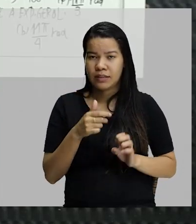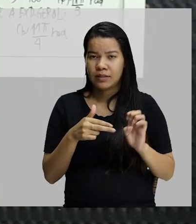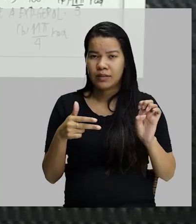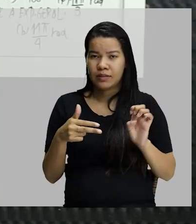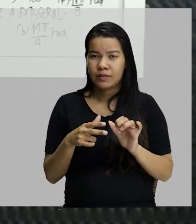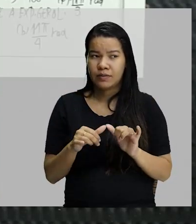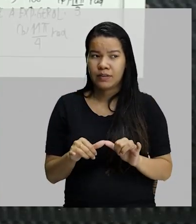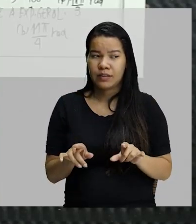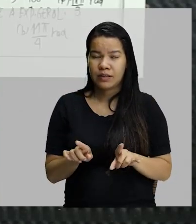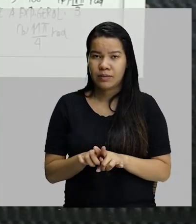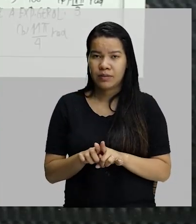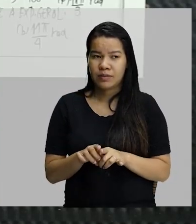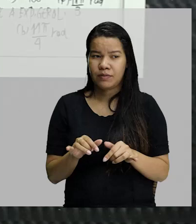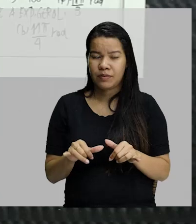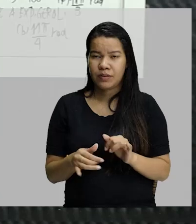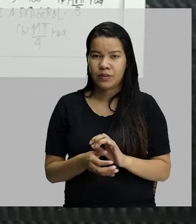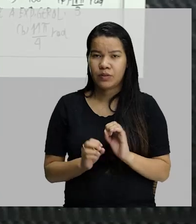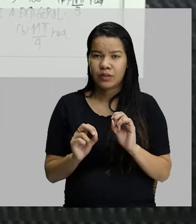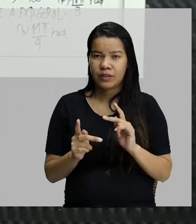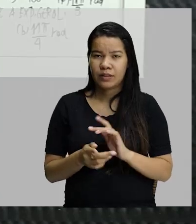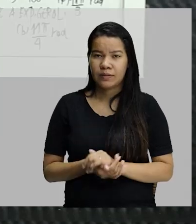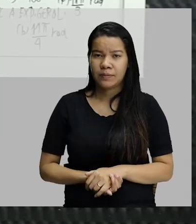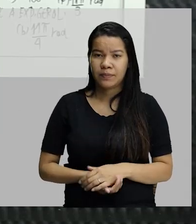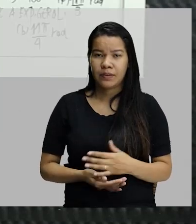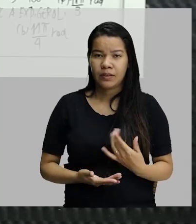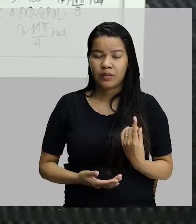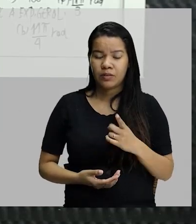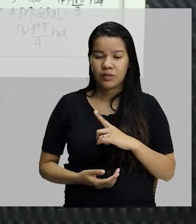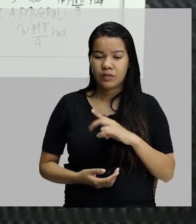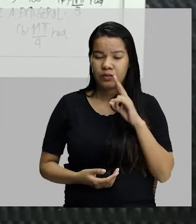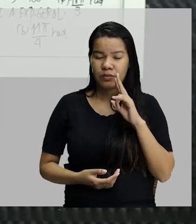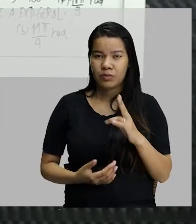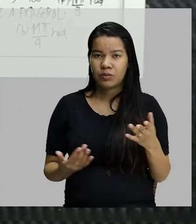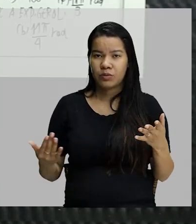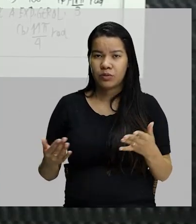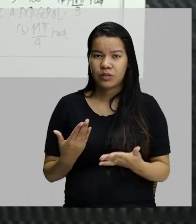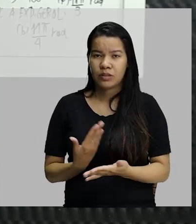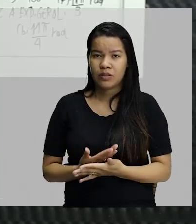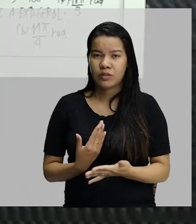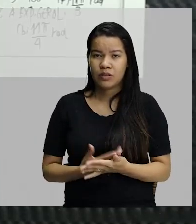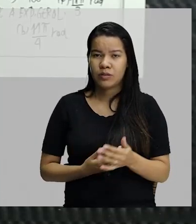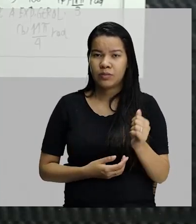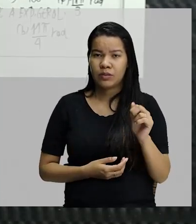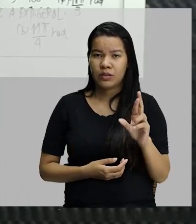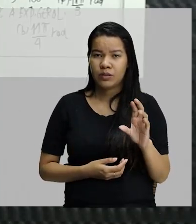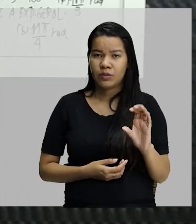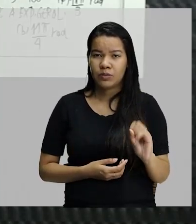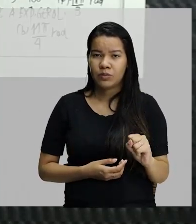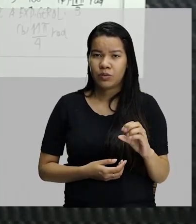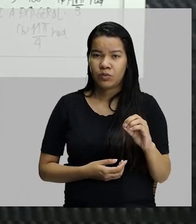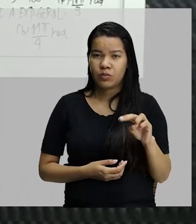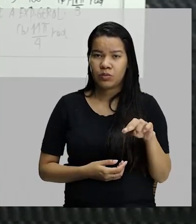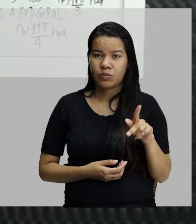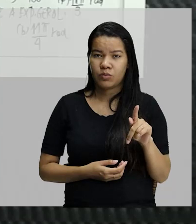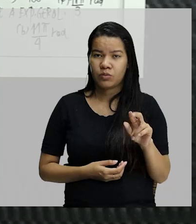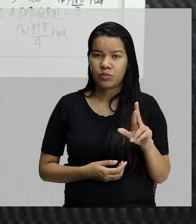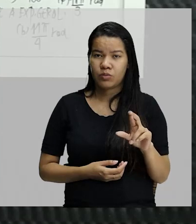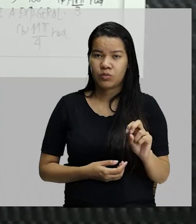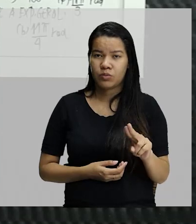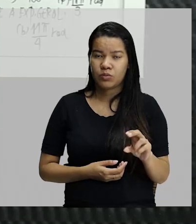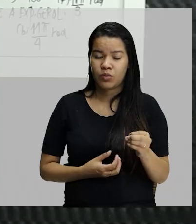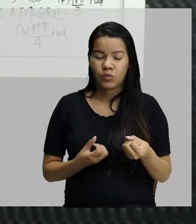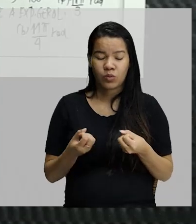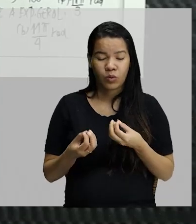também fique irradiando. Ok, turma? Então, nós vimos hoje, estudamos os arcos côngruos, como determinar os